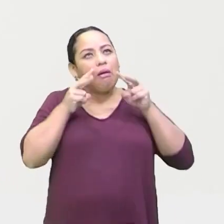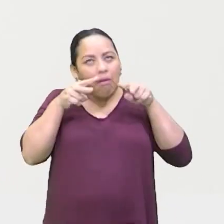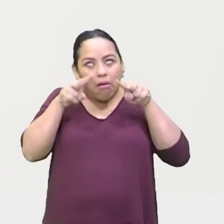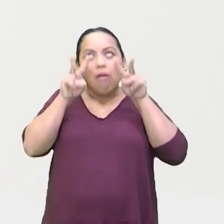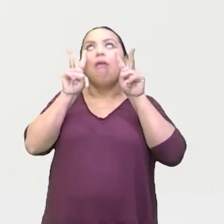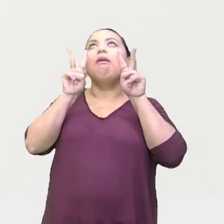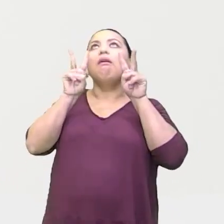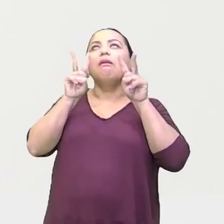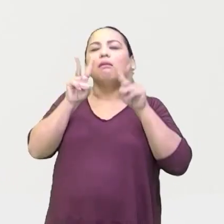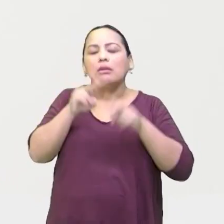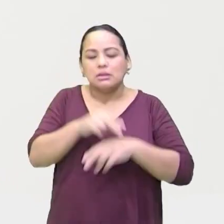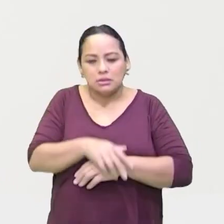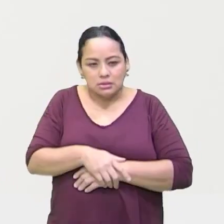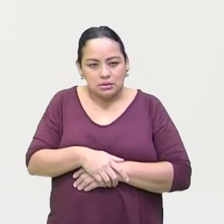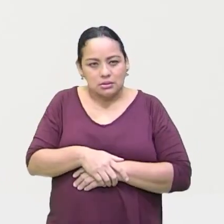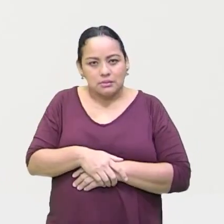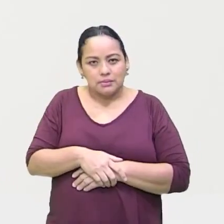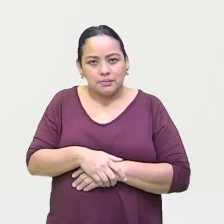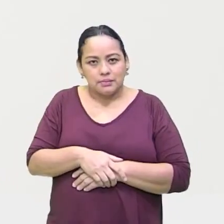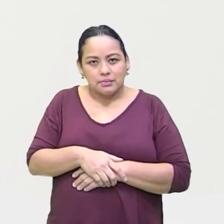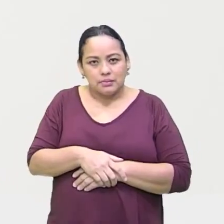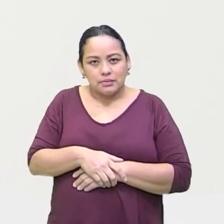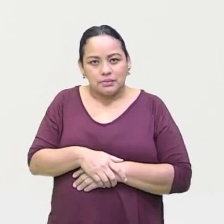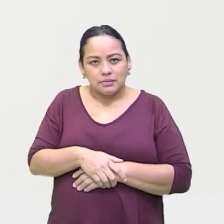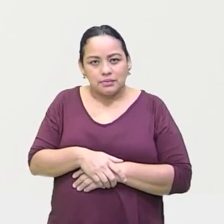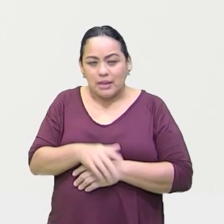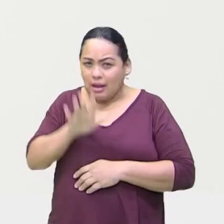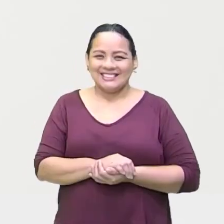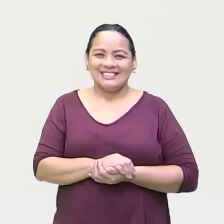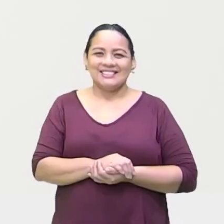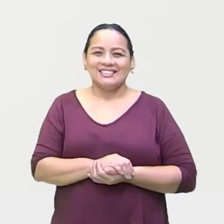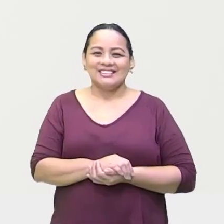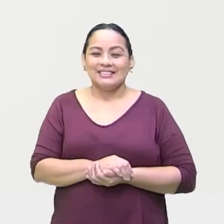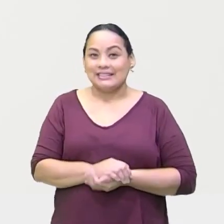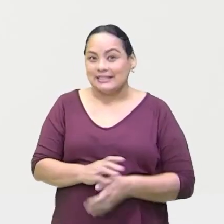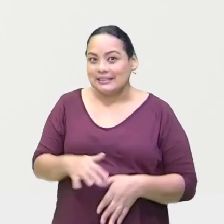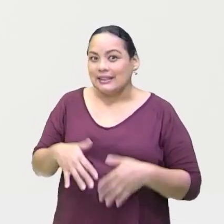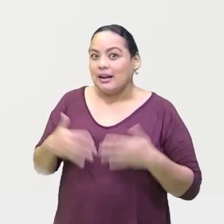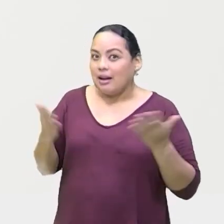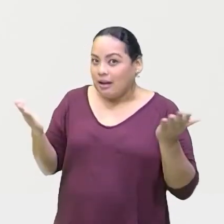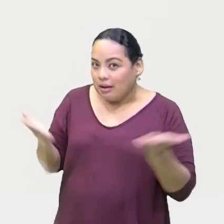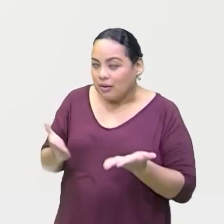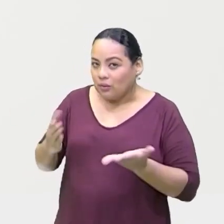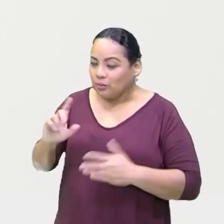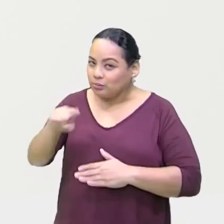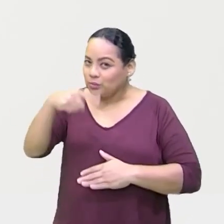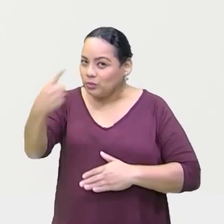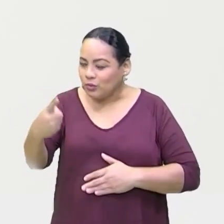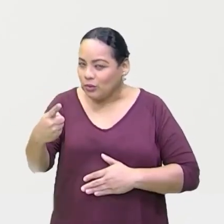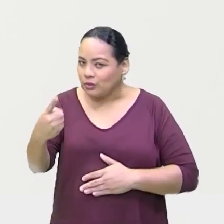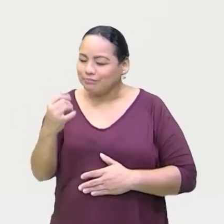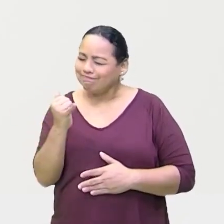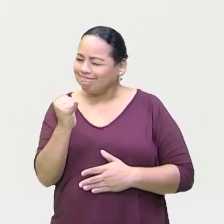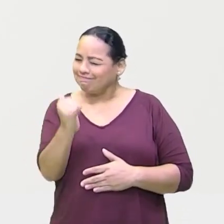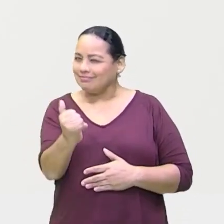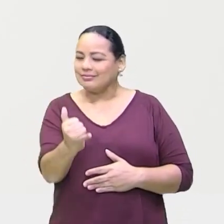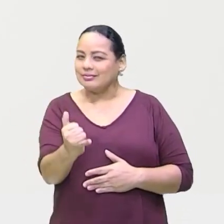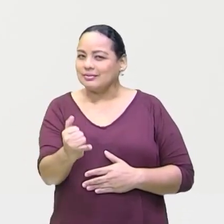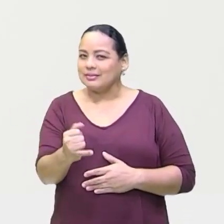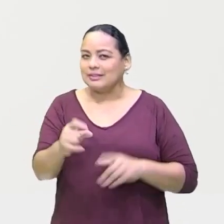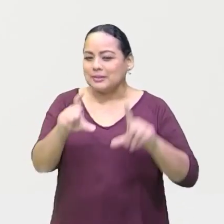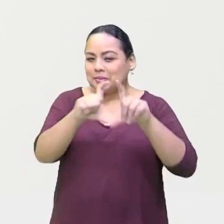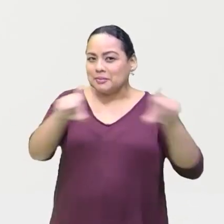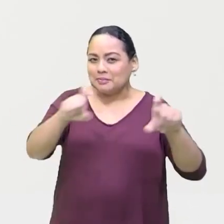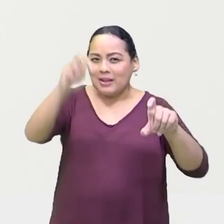cima. Preste atenção na imagem também, crianças. Então vamos para essa próxima aqui, crianças.